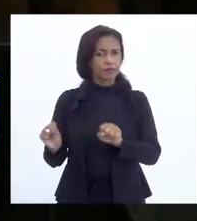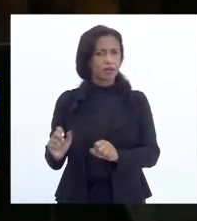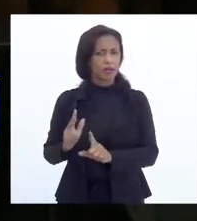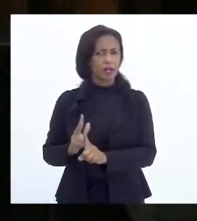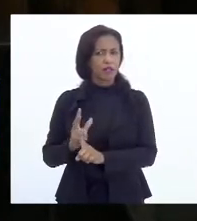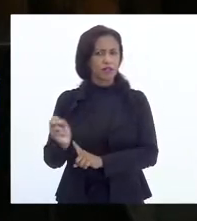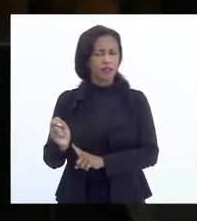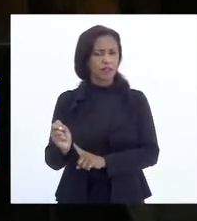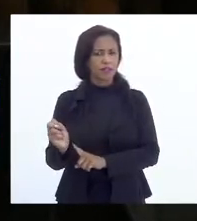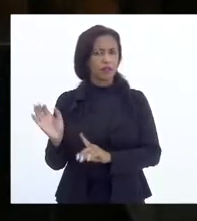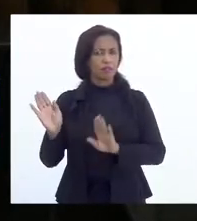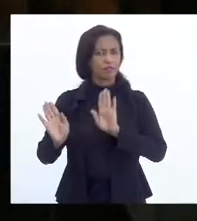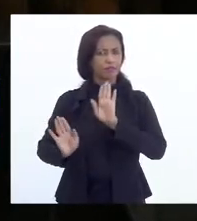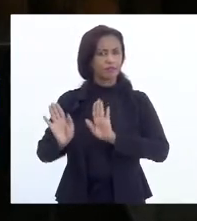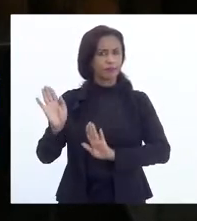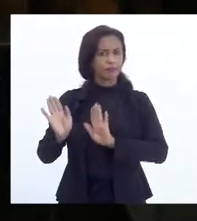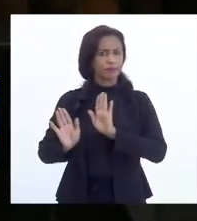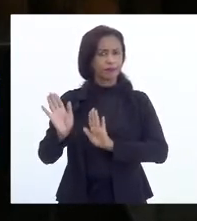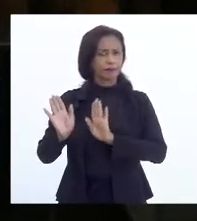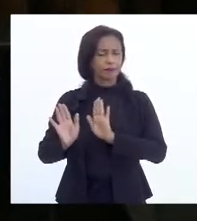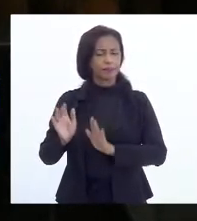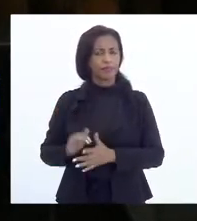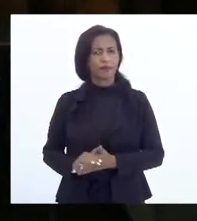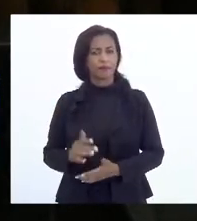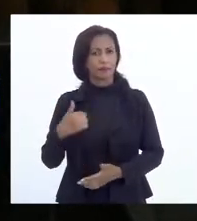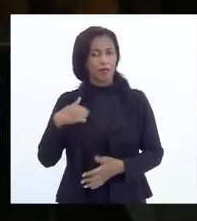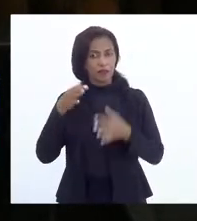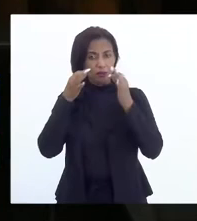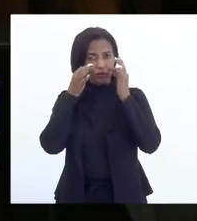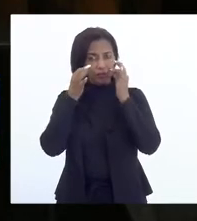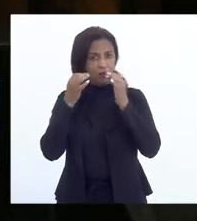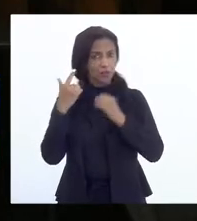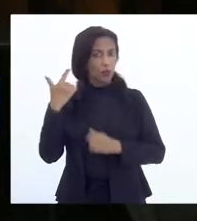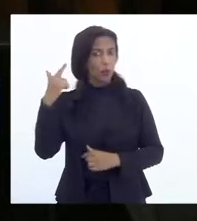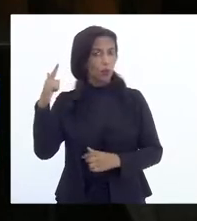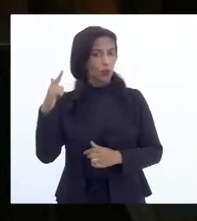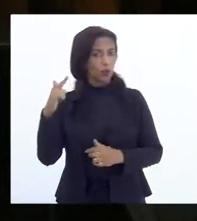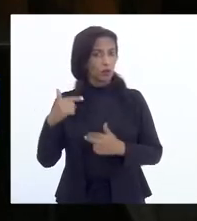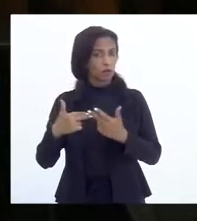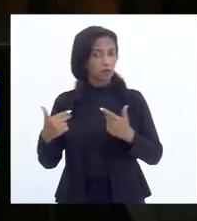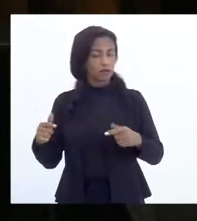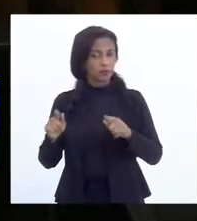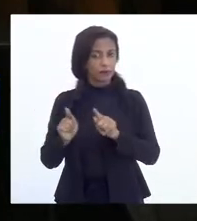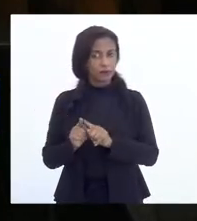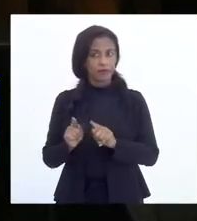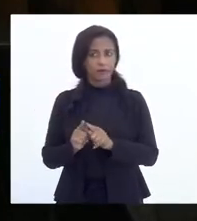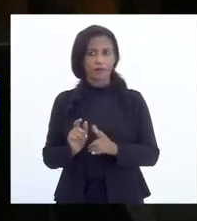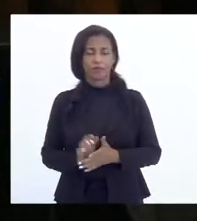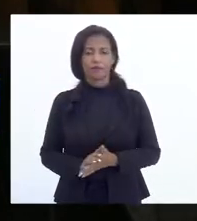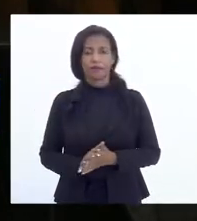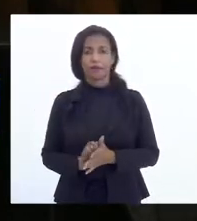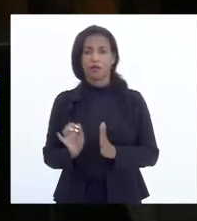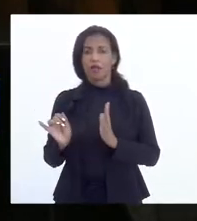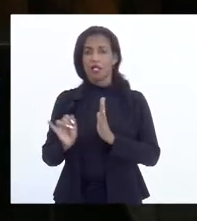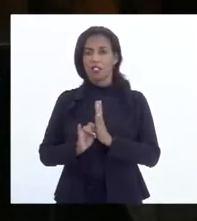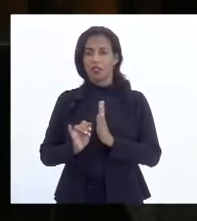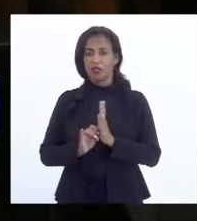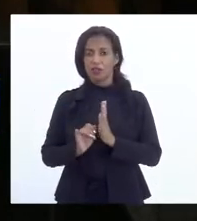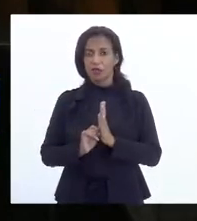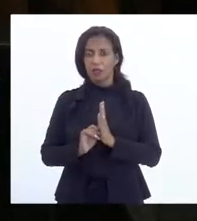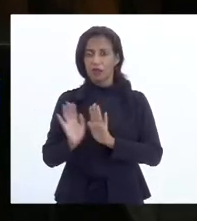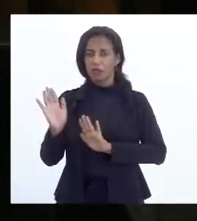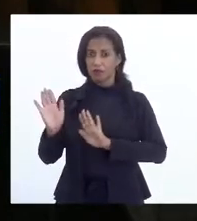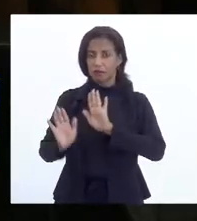venceram em licitação. Mas eu chamo a atenção de outra coisa. O edital de